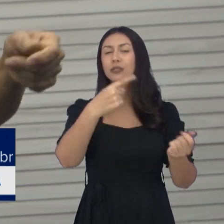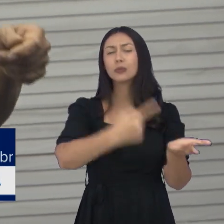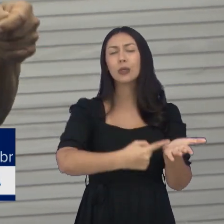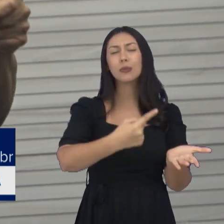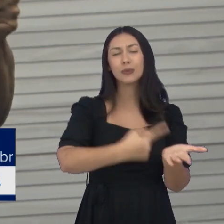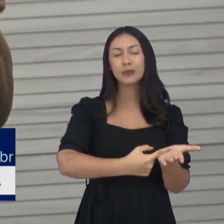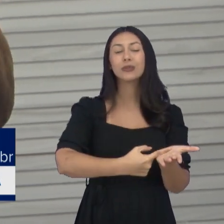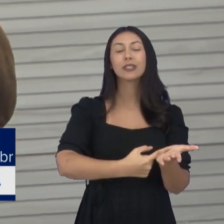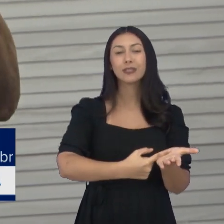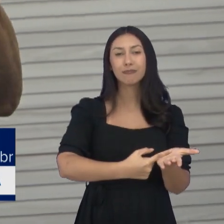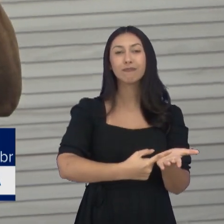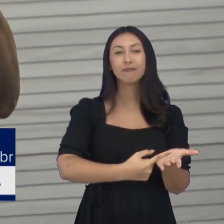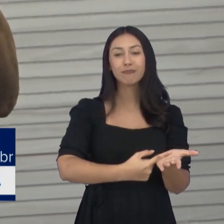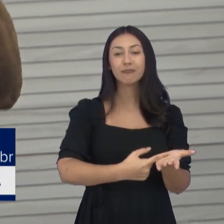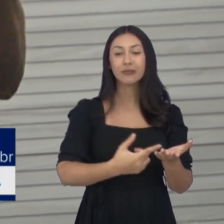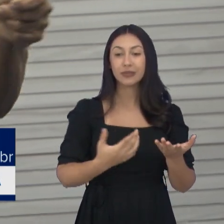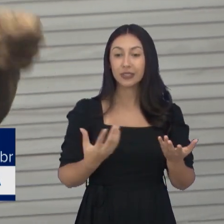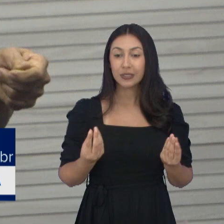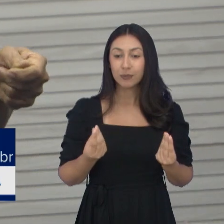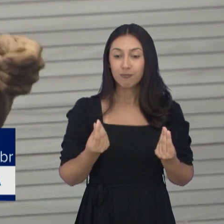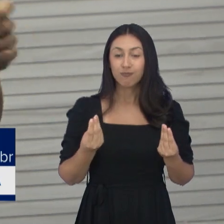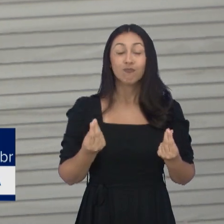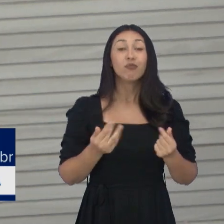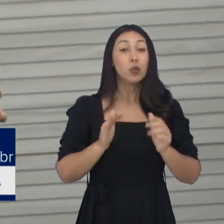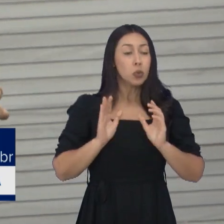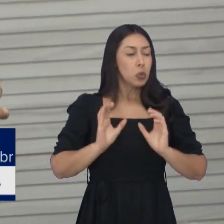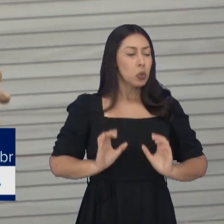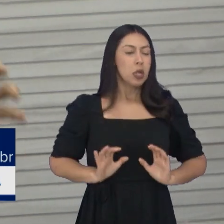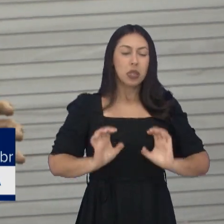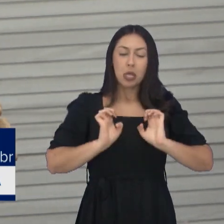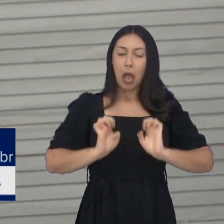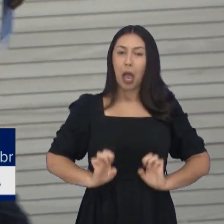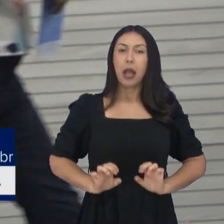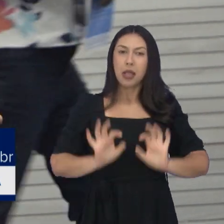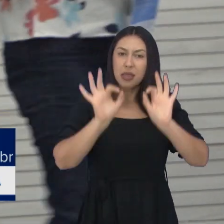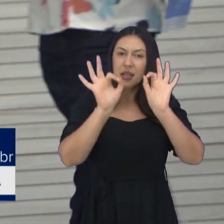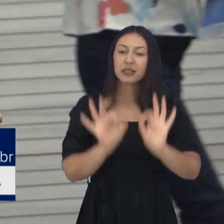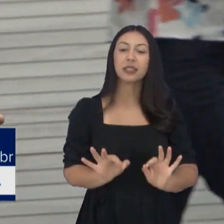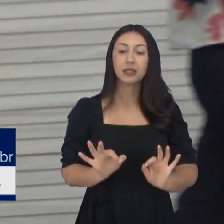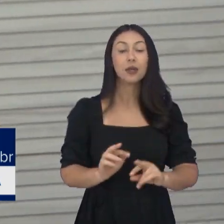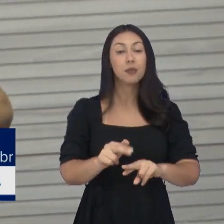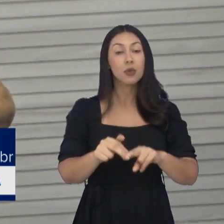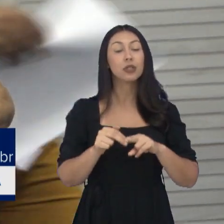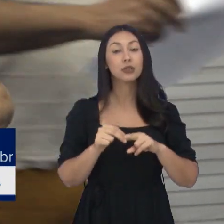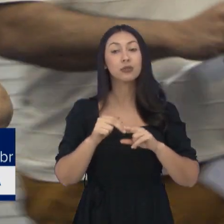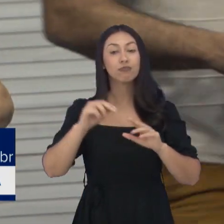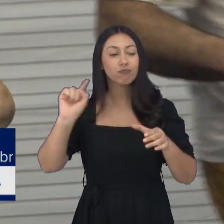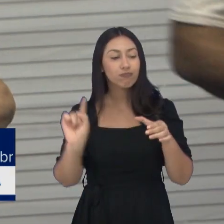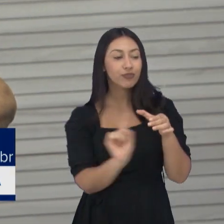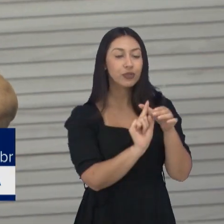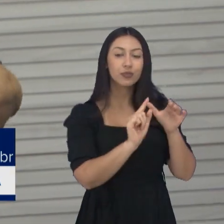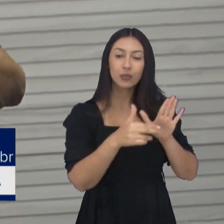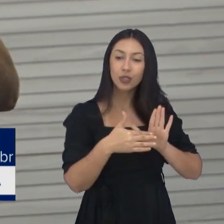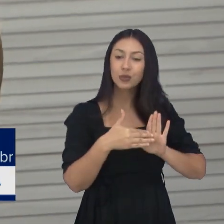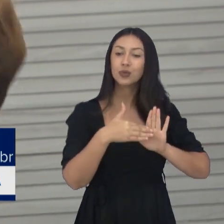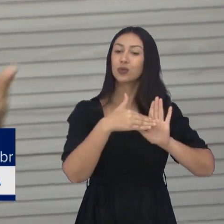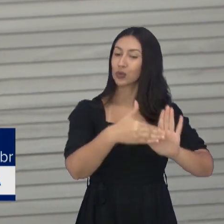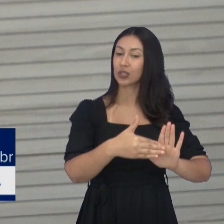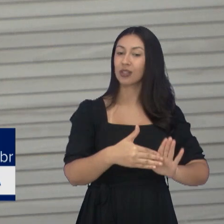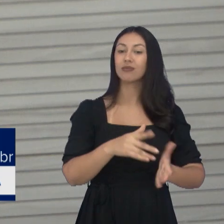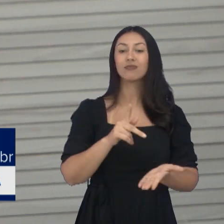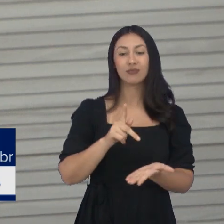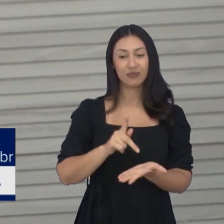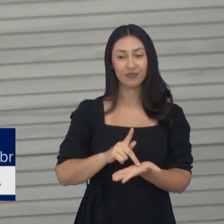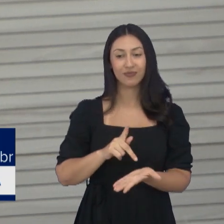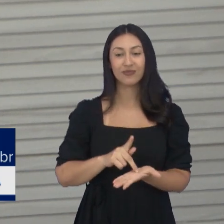compromisso e do seu caráter. Então, Renato, você soma do nosso mesmo